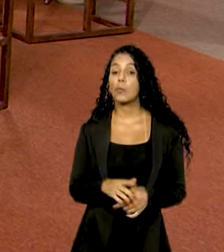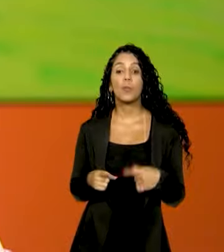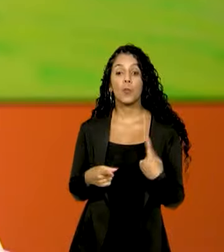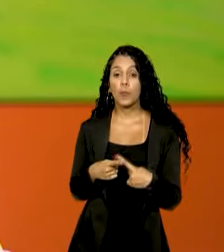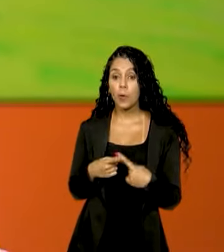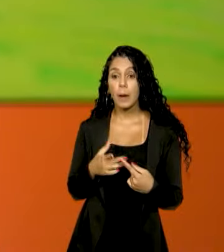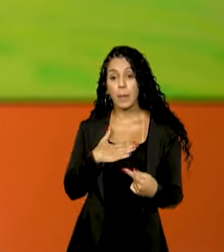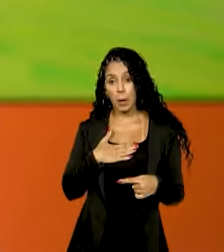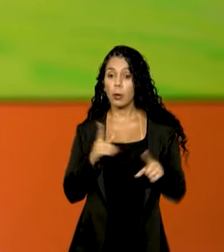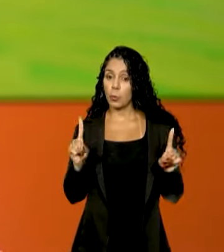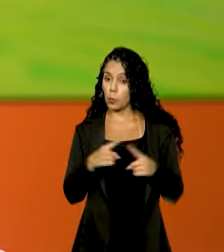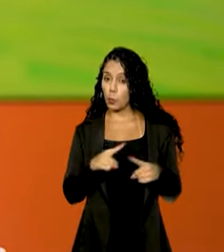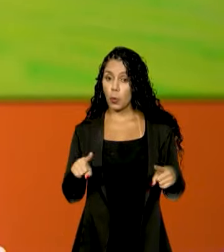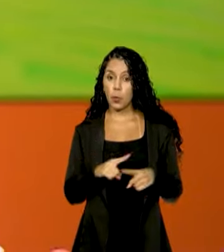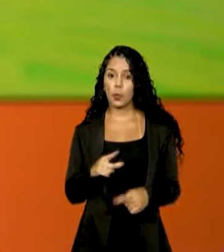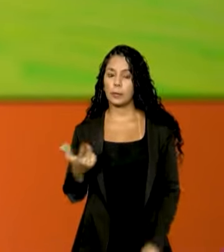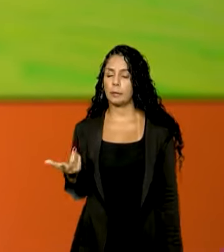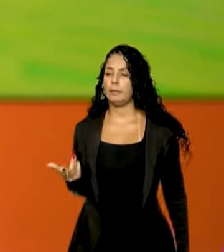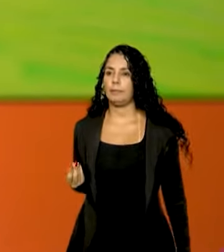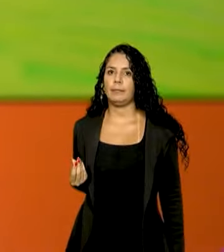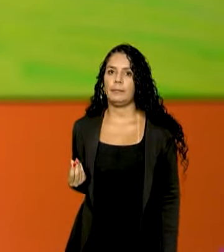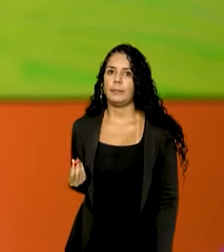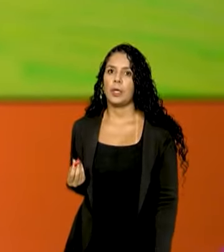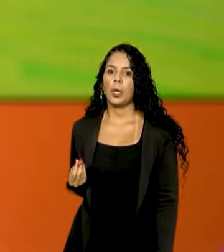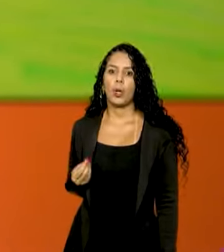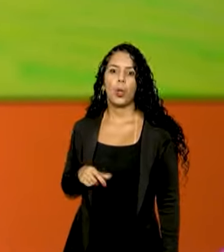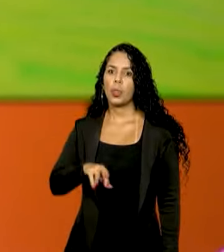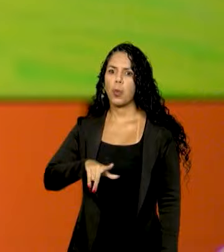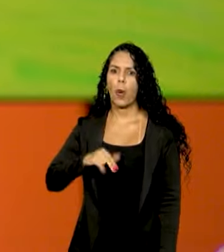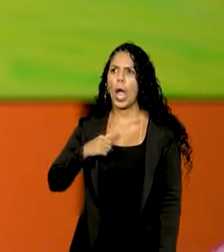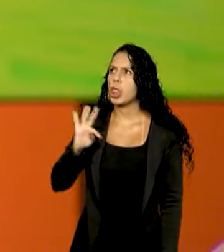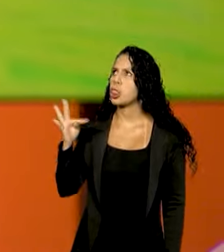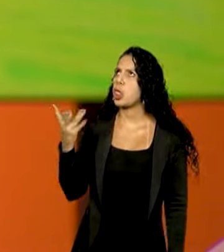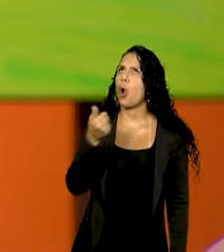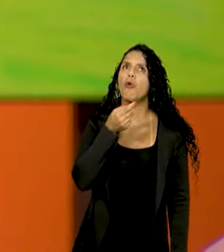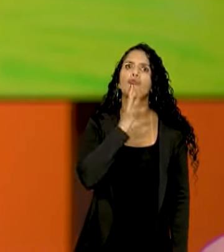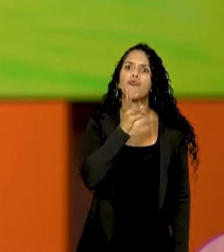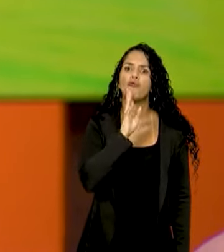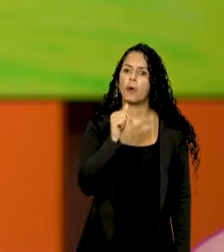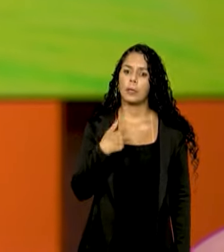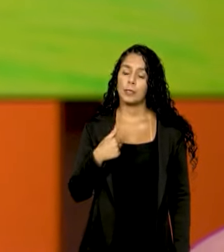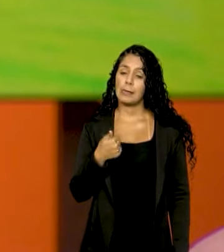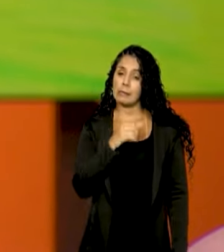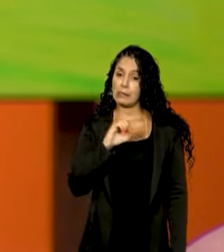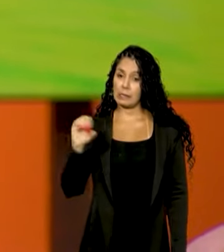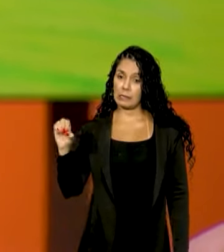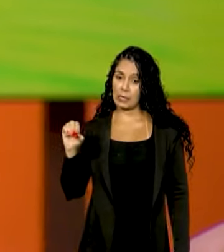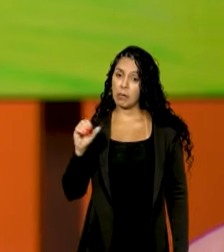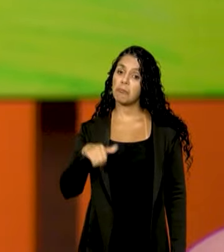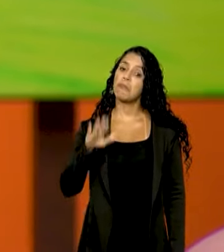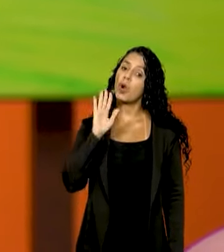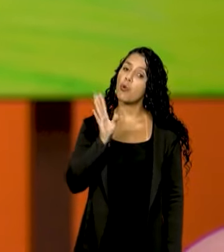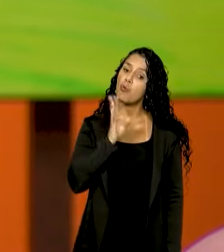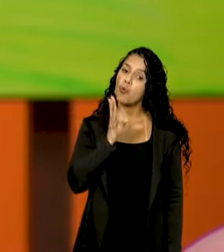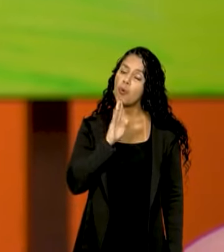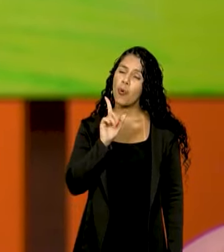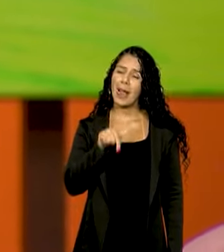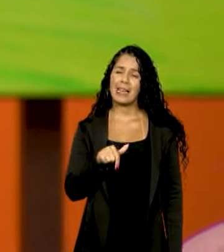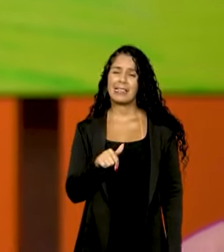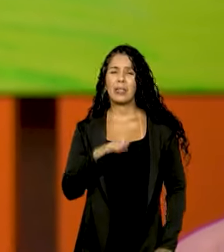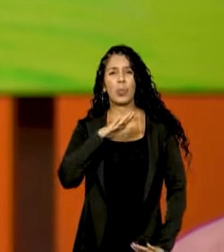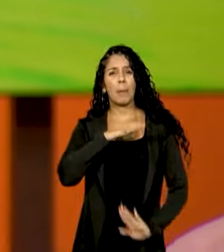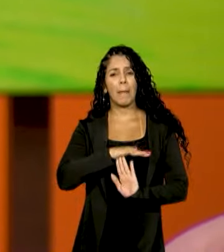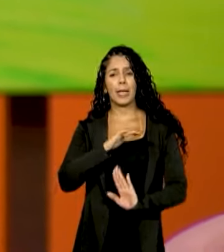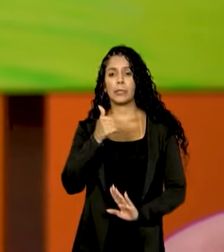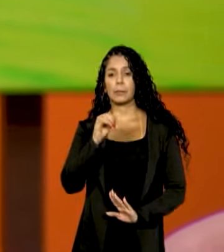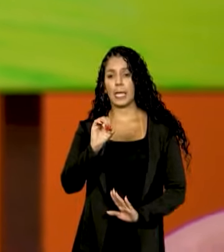minhas músicas, elas não são tão populares assim. De todas essas 100 que estão ali, as mais conhecidas são no máximo